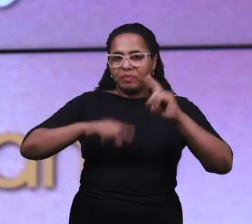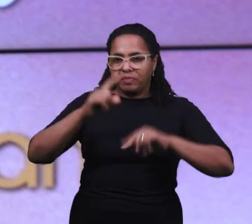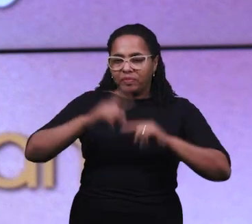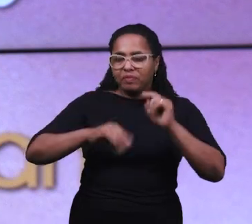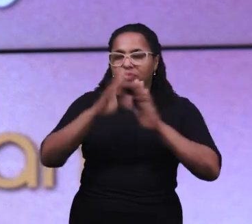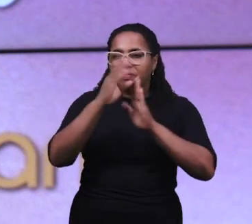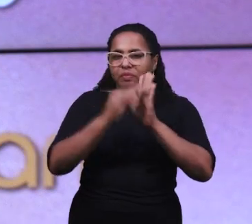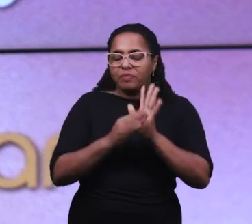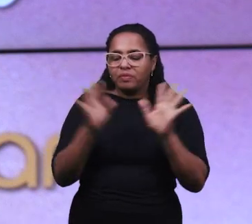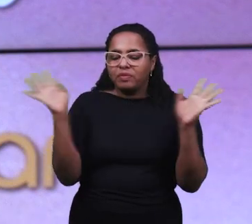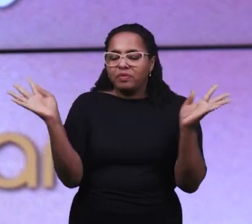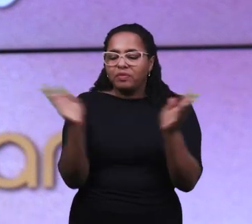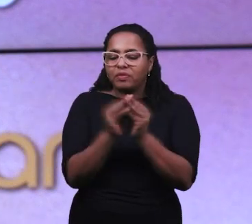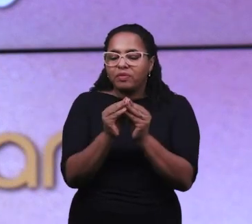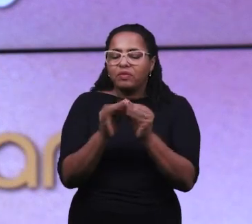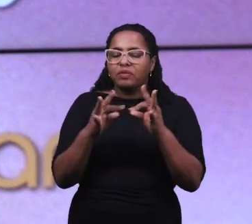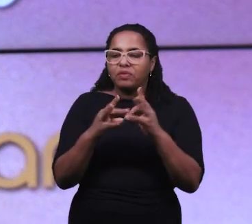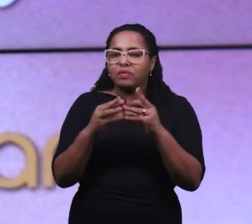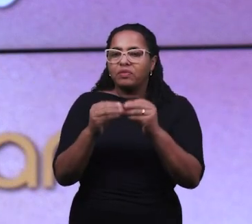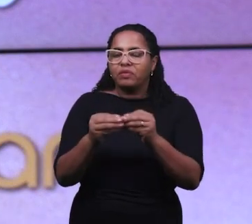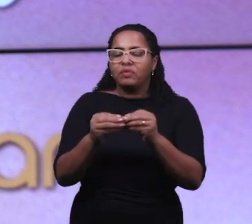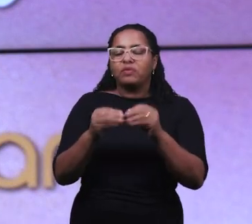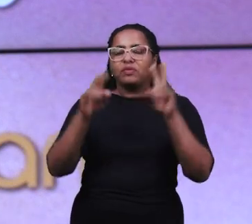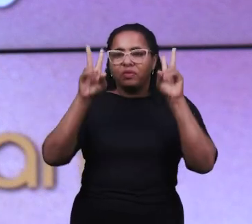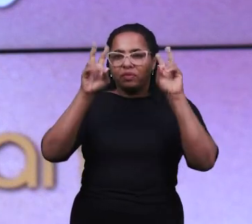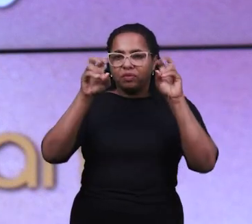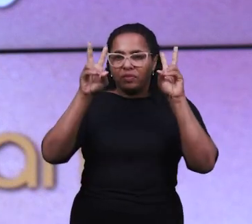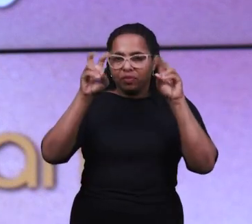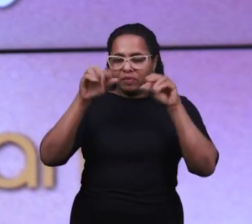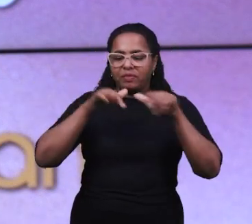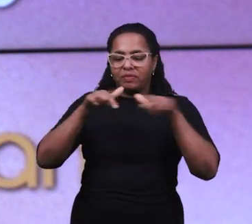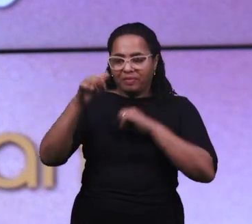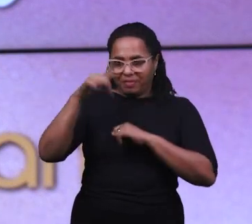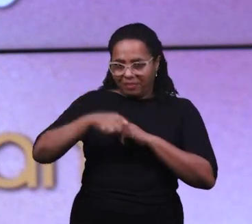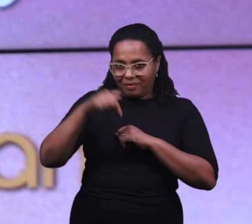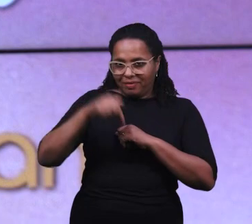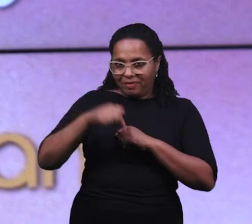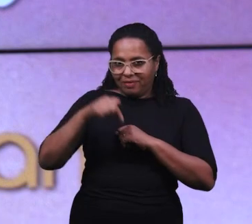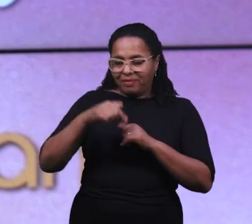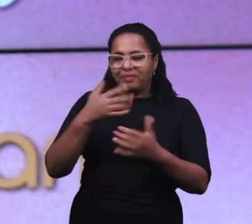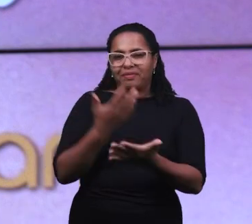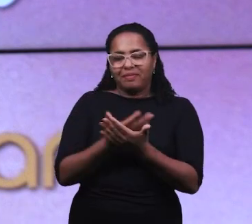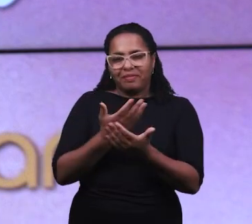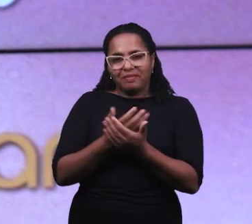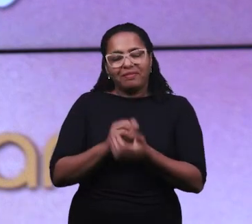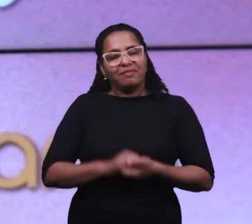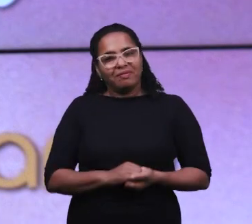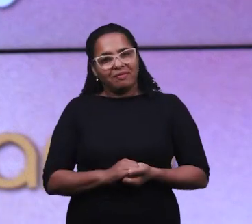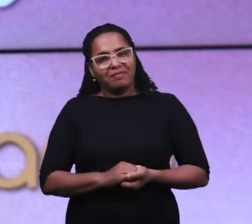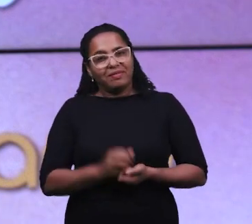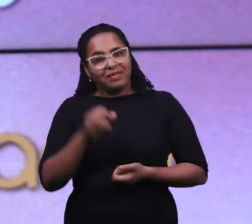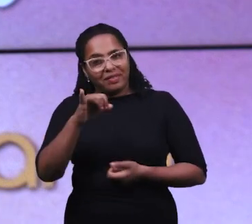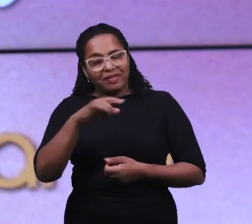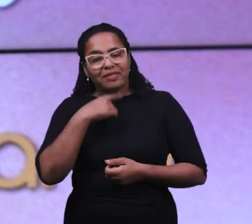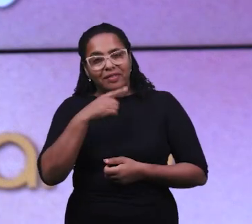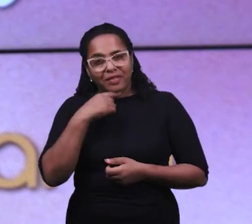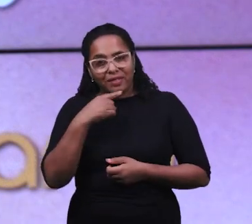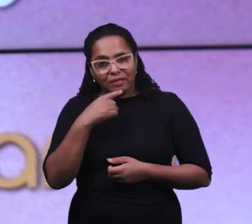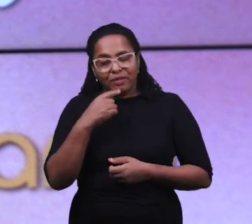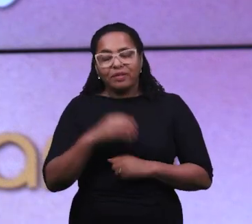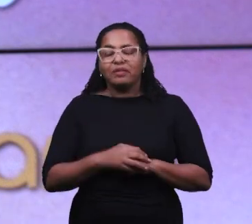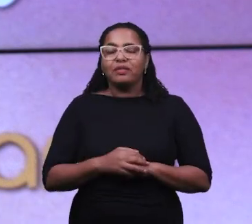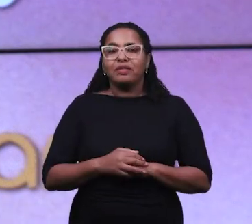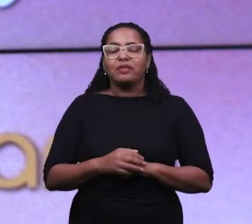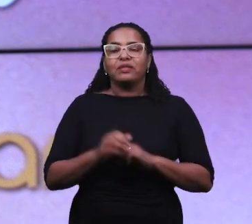forma de resumo de todo o tema, de todos os assuntos que temos trabalhado aqui nas nossas aulas. Então, se tiver